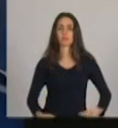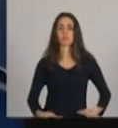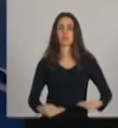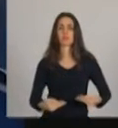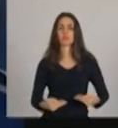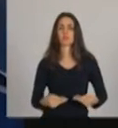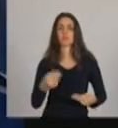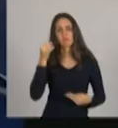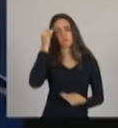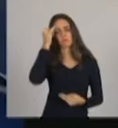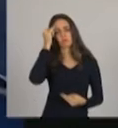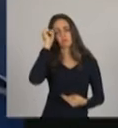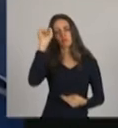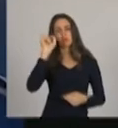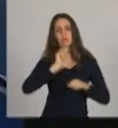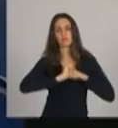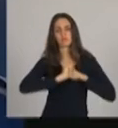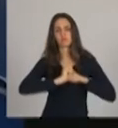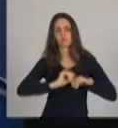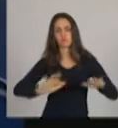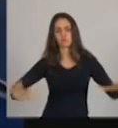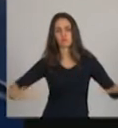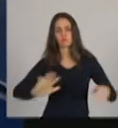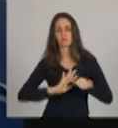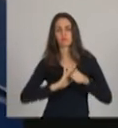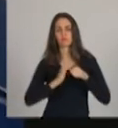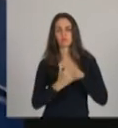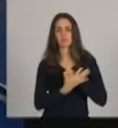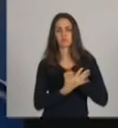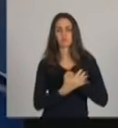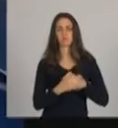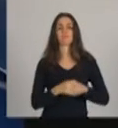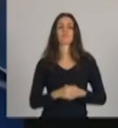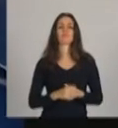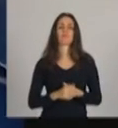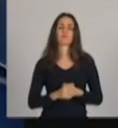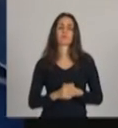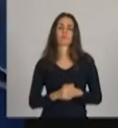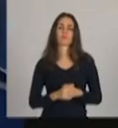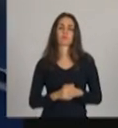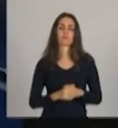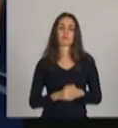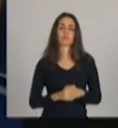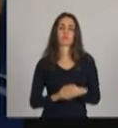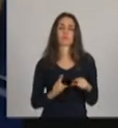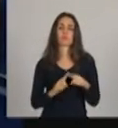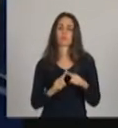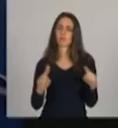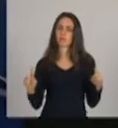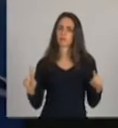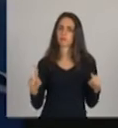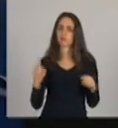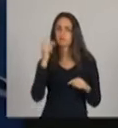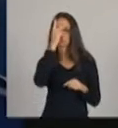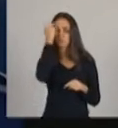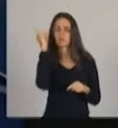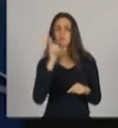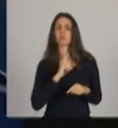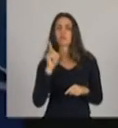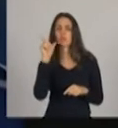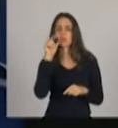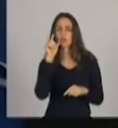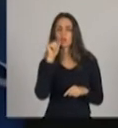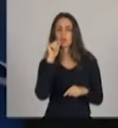de se evitar a proliferação do Covid-19. Mas os comerciantes têm